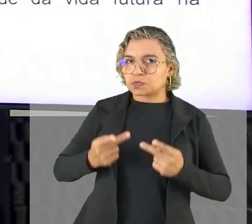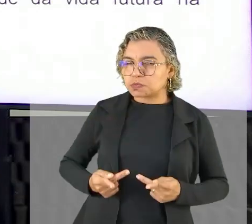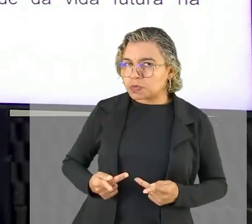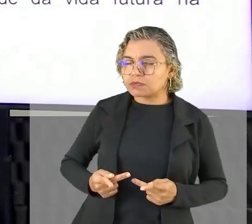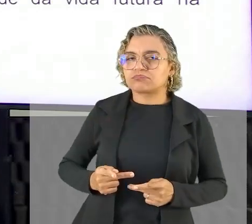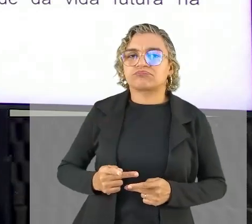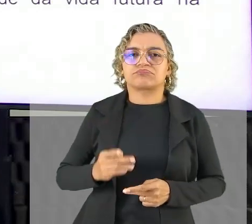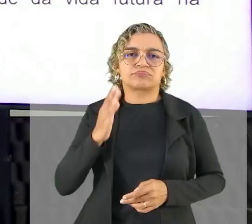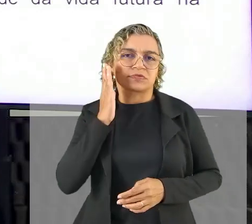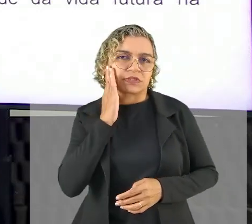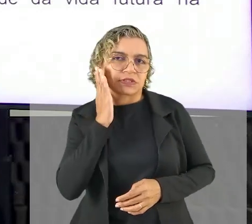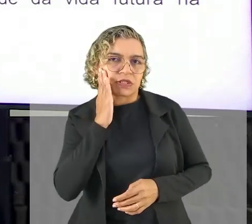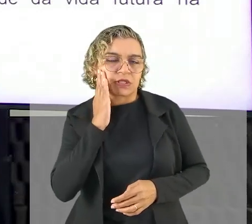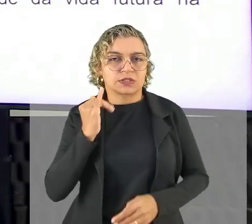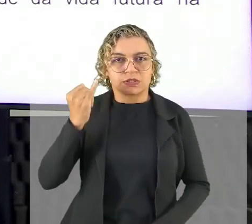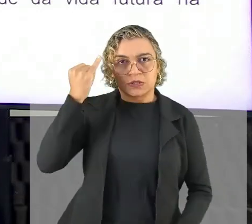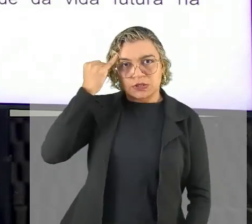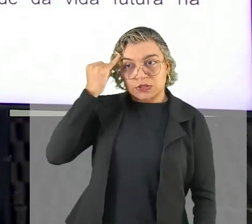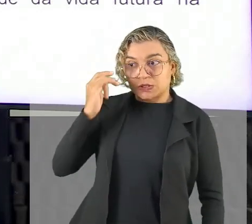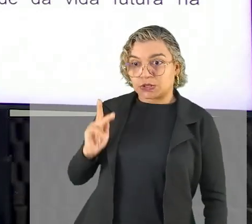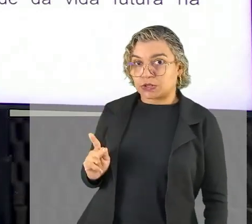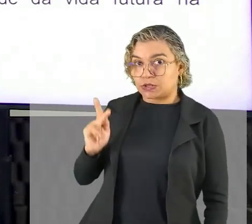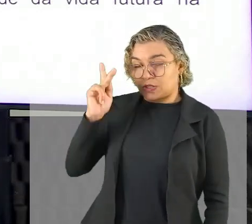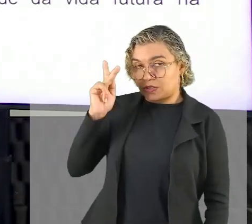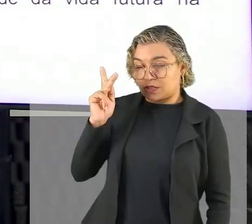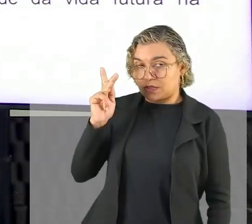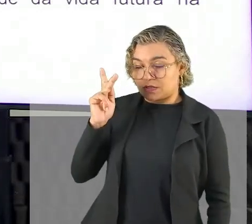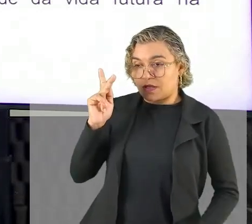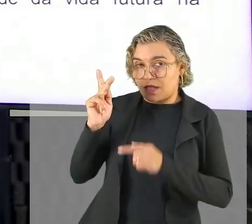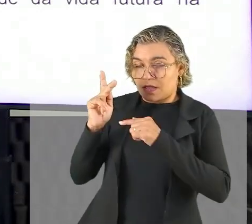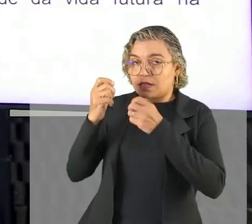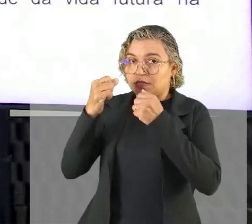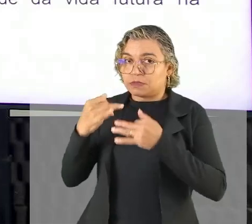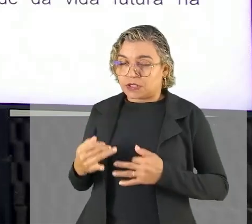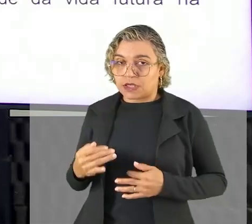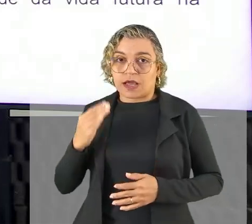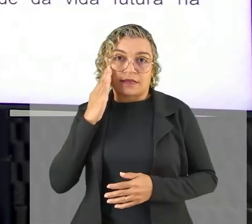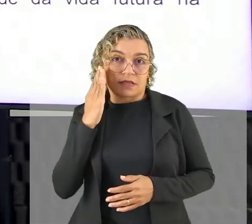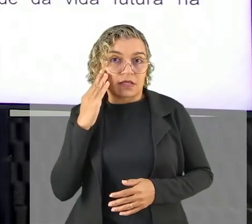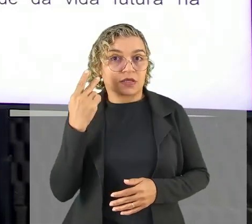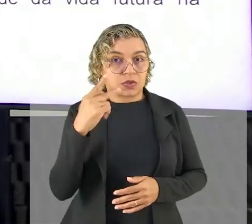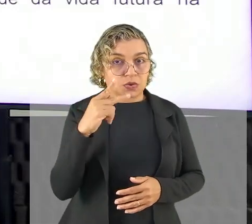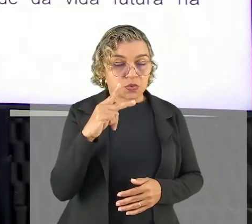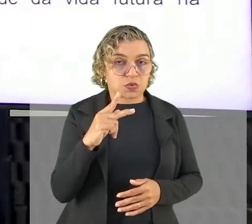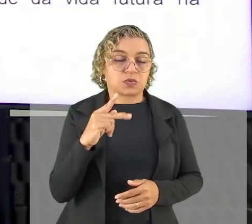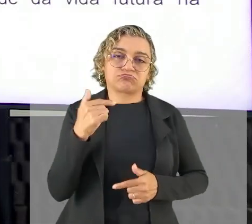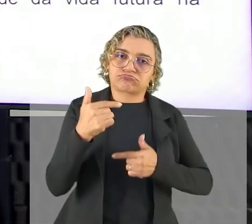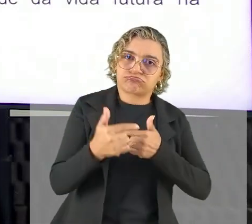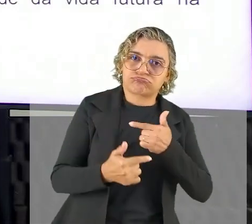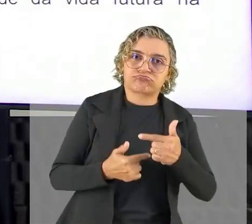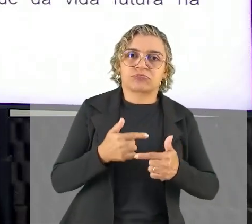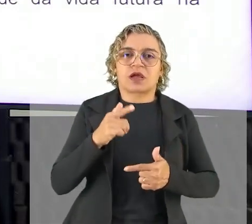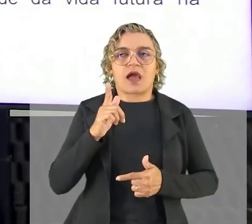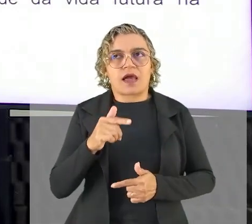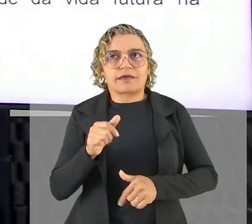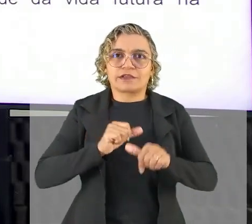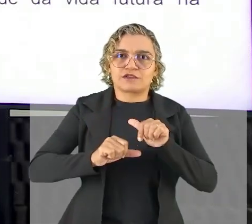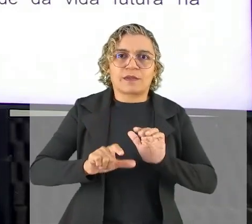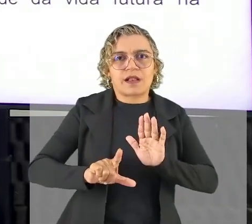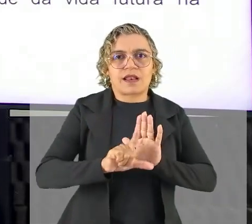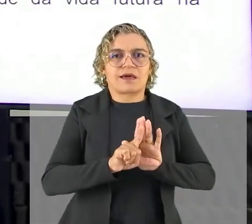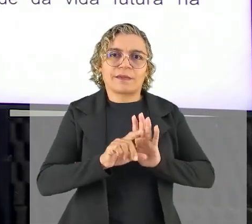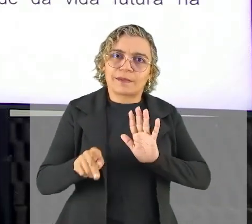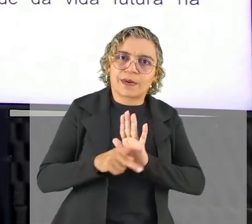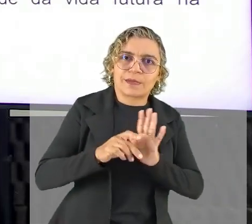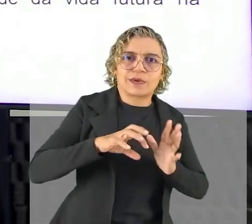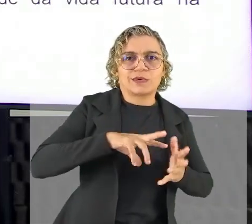levar em consideração a máxima kantiana, age de tal modo que tua conduta possa se tornar uma lei universal, é até plausível que ele possa falar